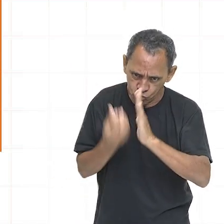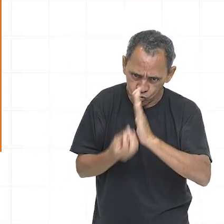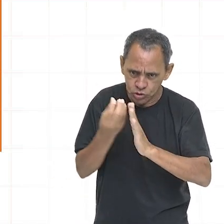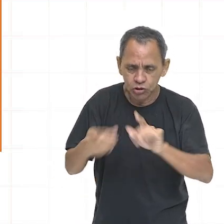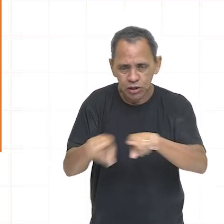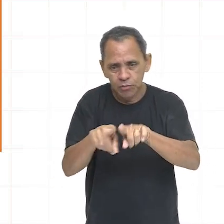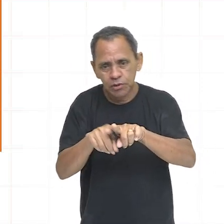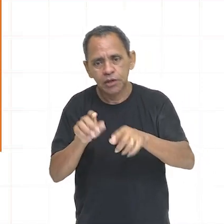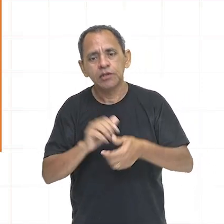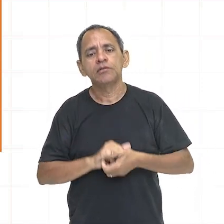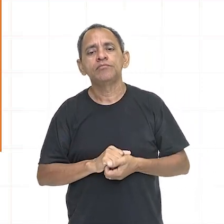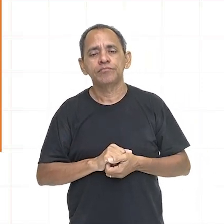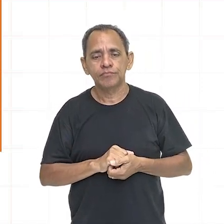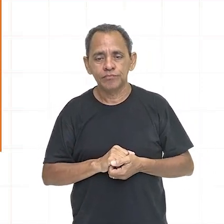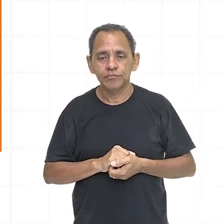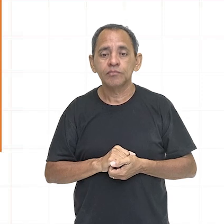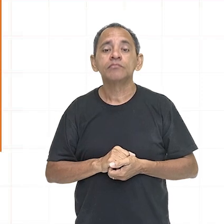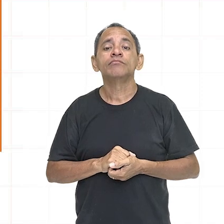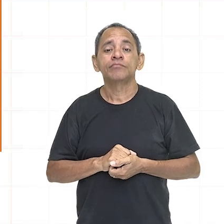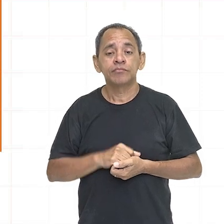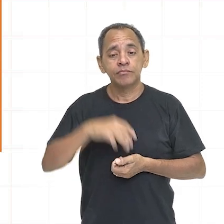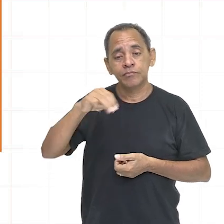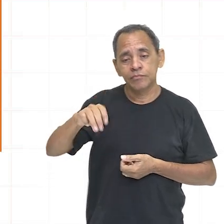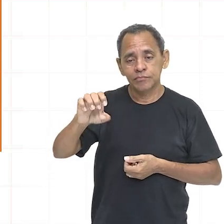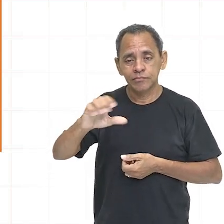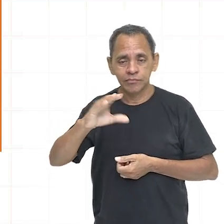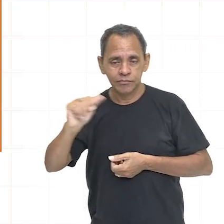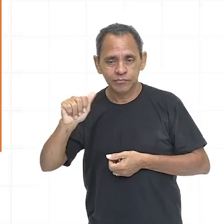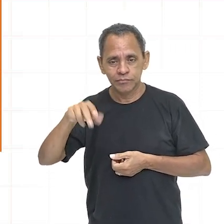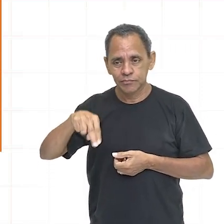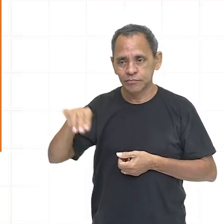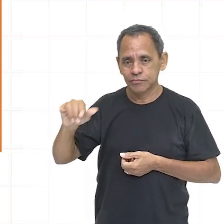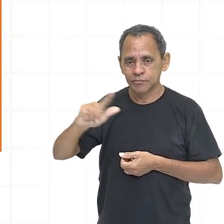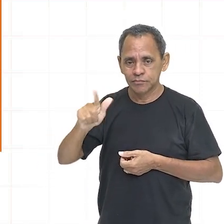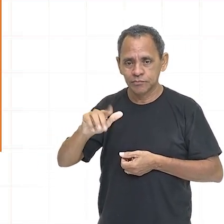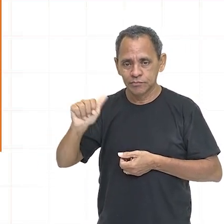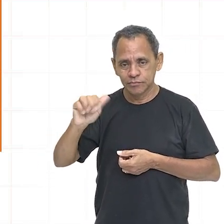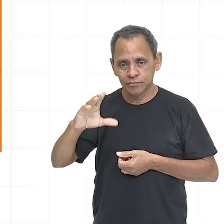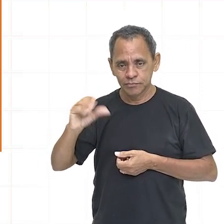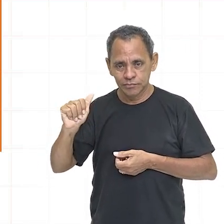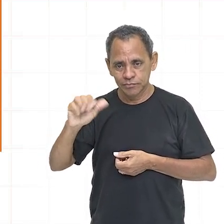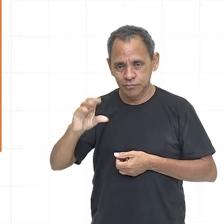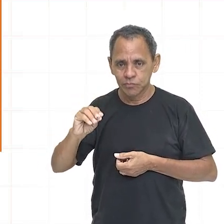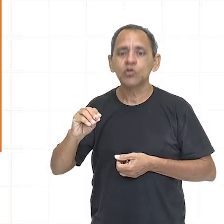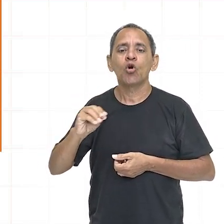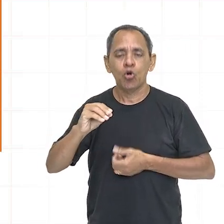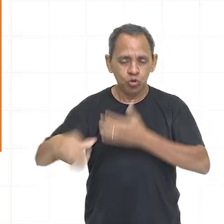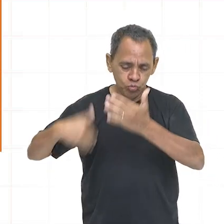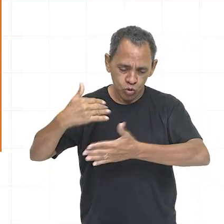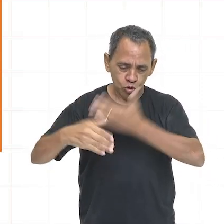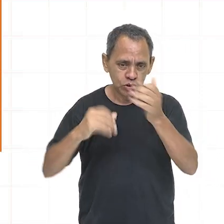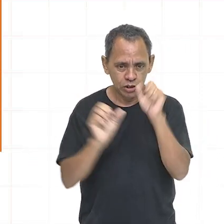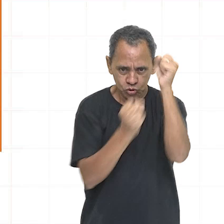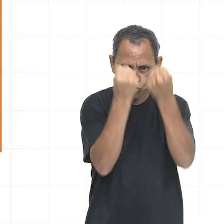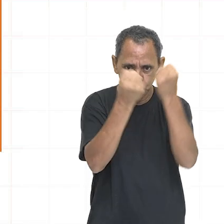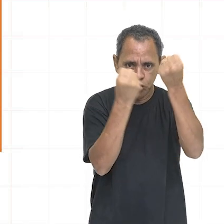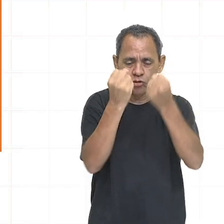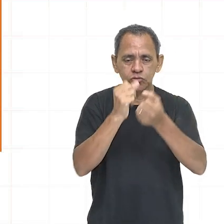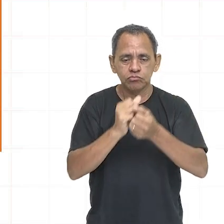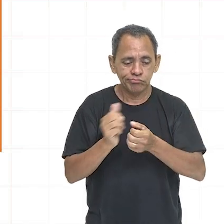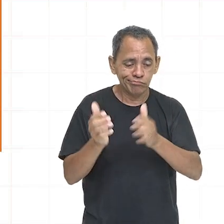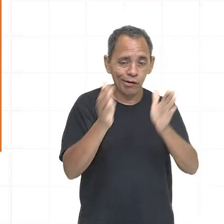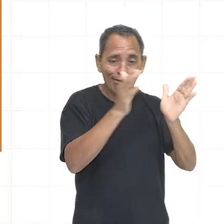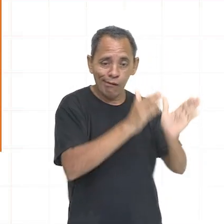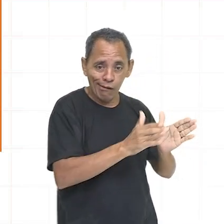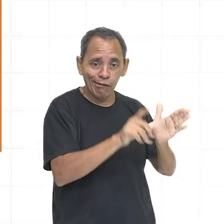e também a mecanização desses processos industriais, porque estávamos saindo ali da